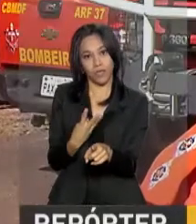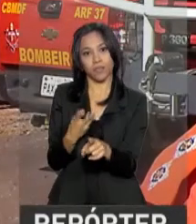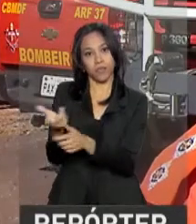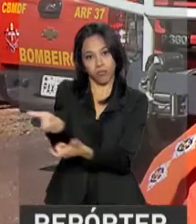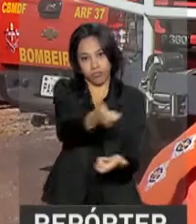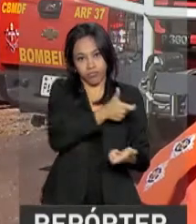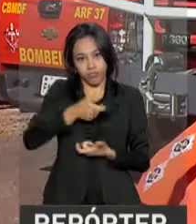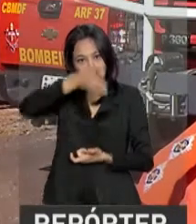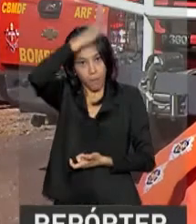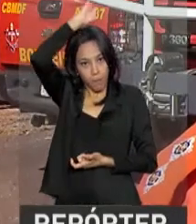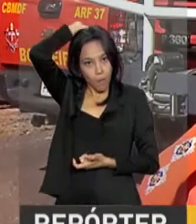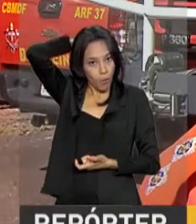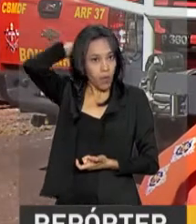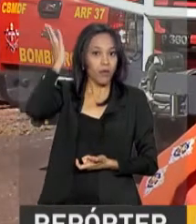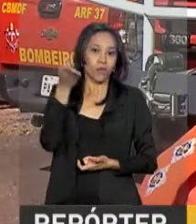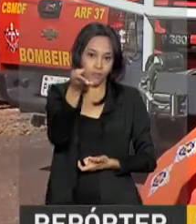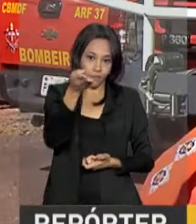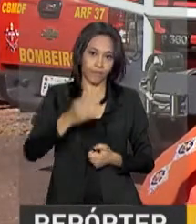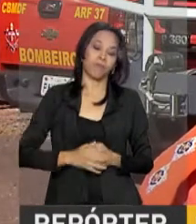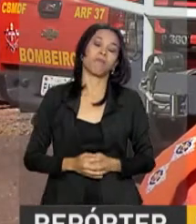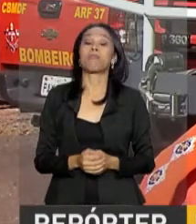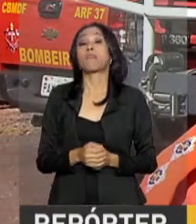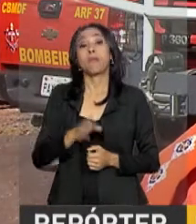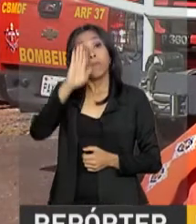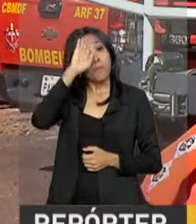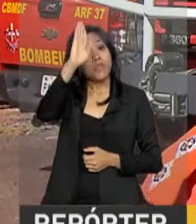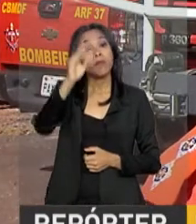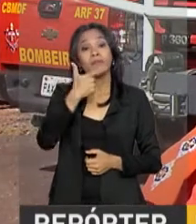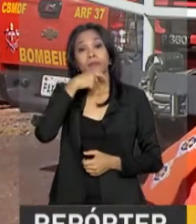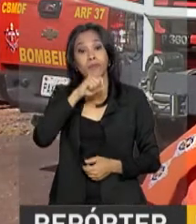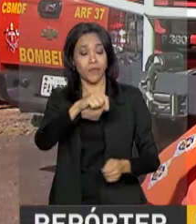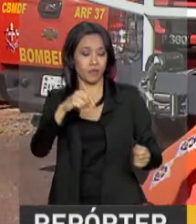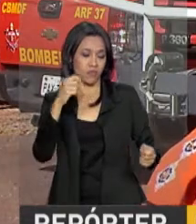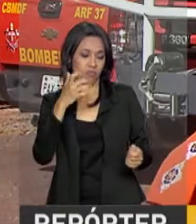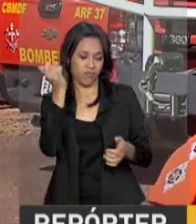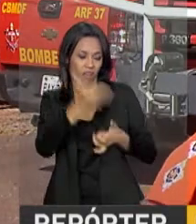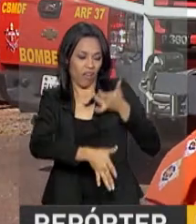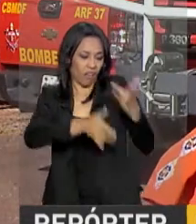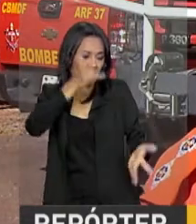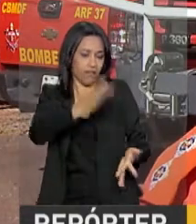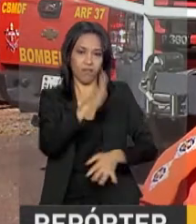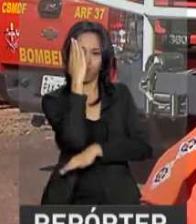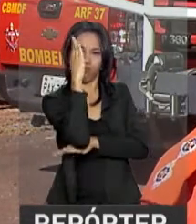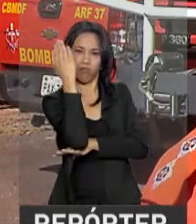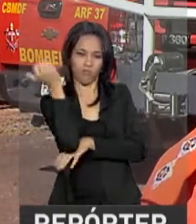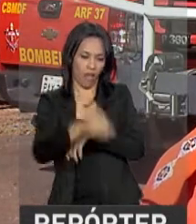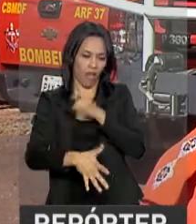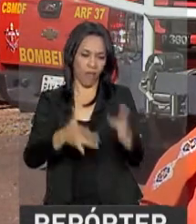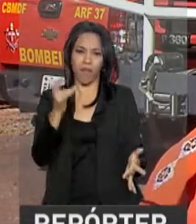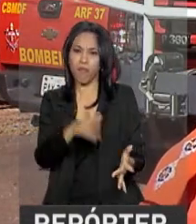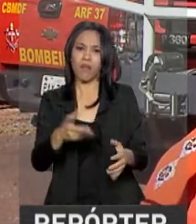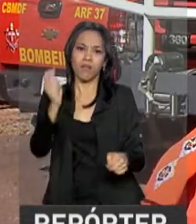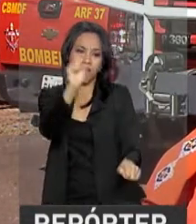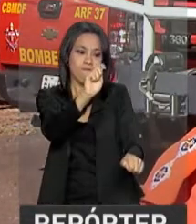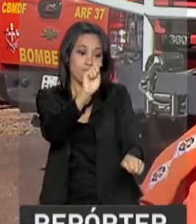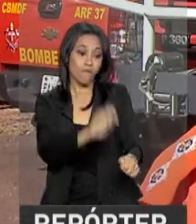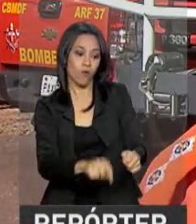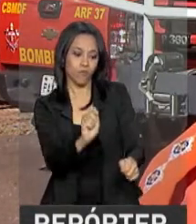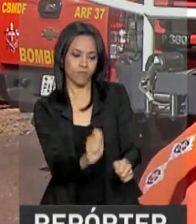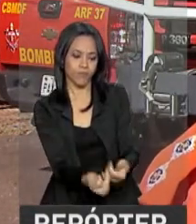ocorrem quando as pessoas colocam fogo em túlio, em podas de árvore, ou vão realizar